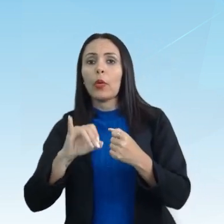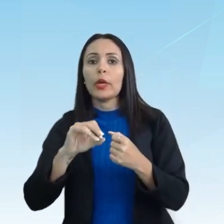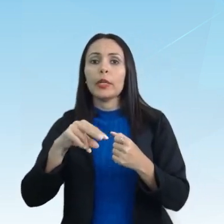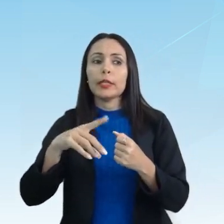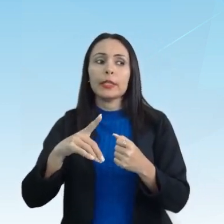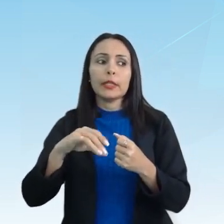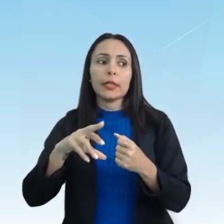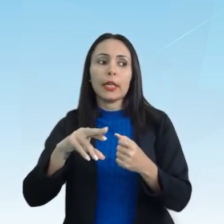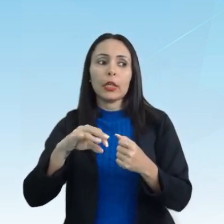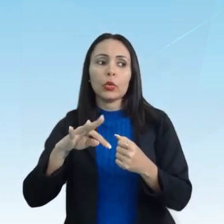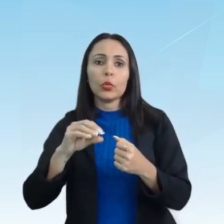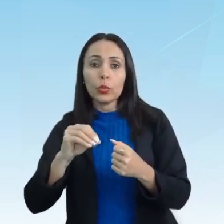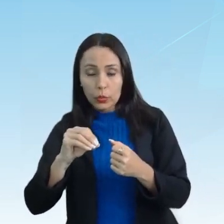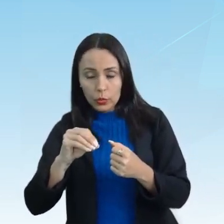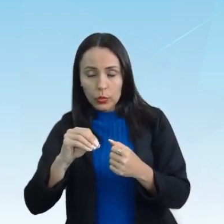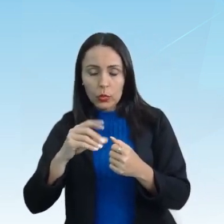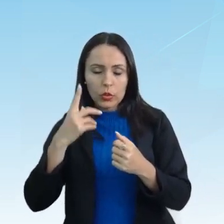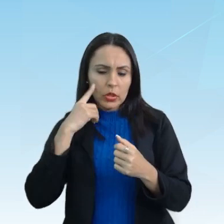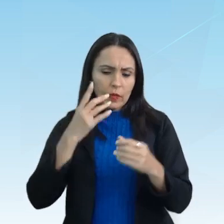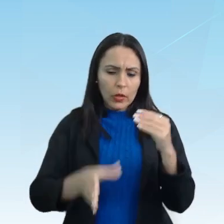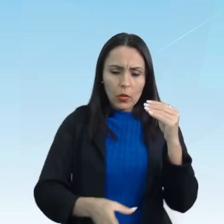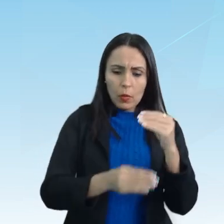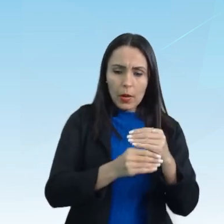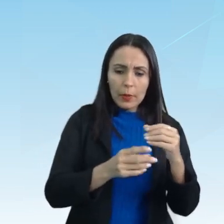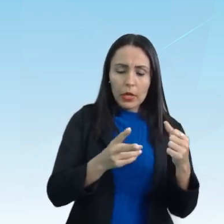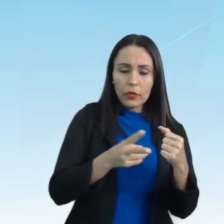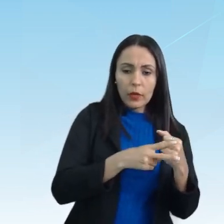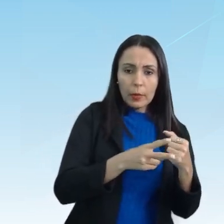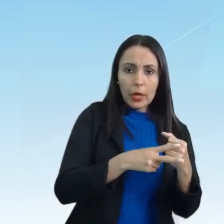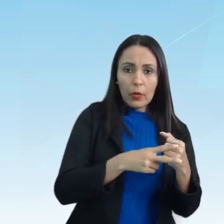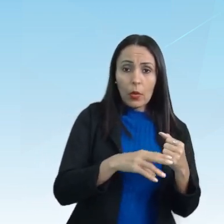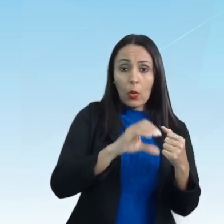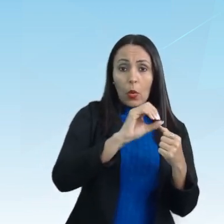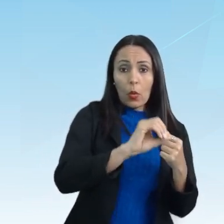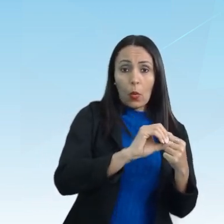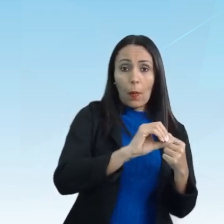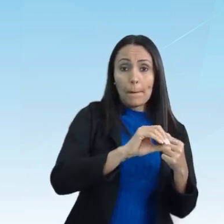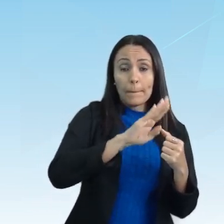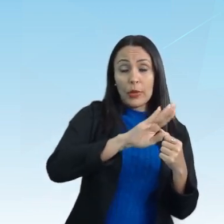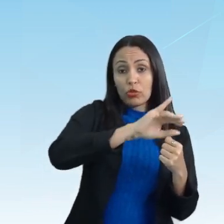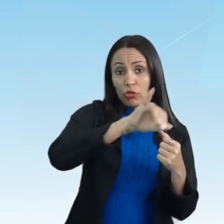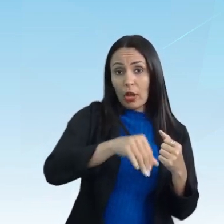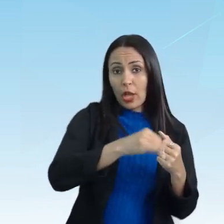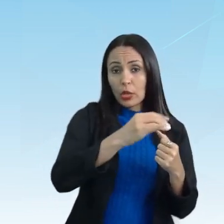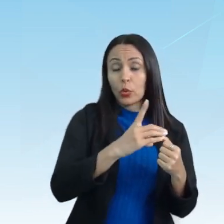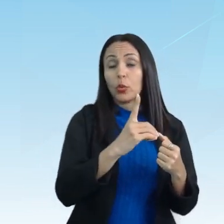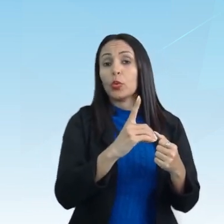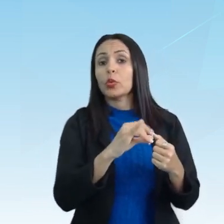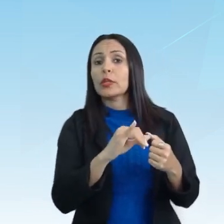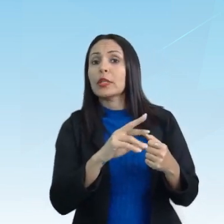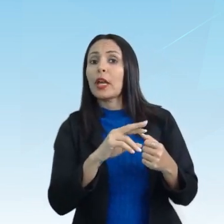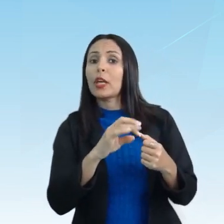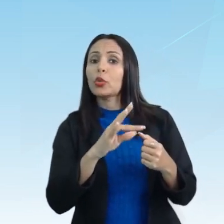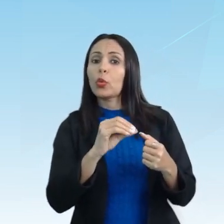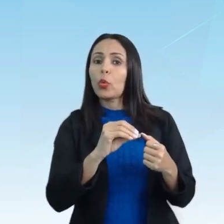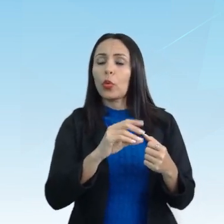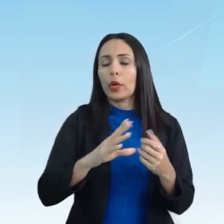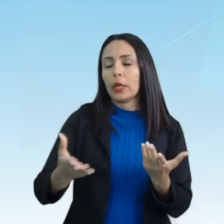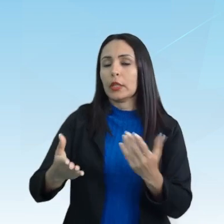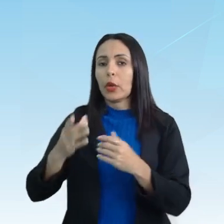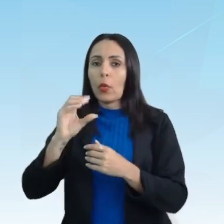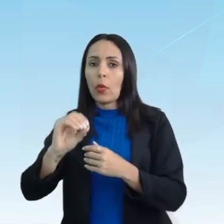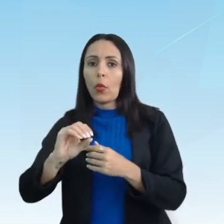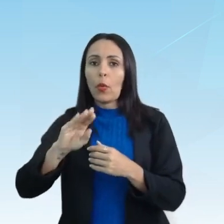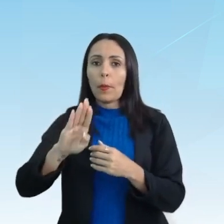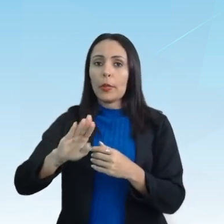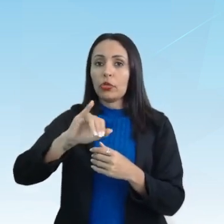indireto. Quando a gente fala complemento verbal direto, objeto direto. Complemento verbal indireto, o objeto indireto. E